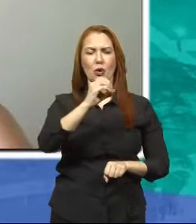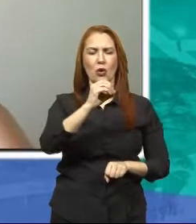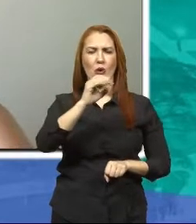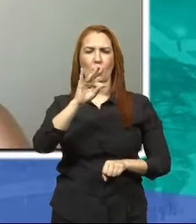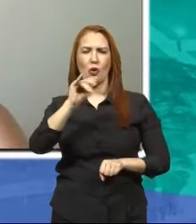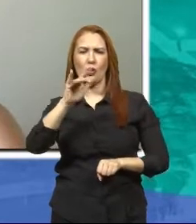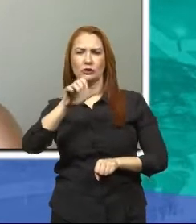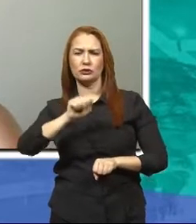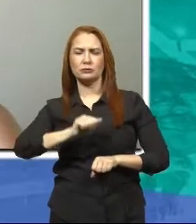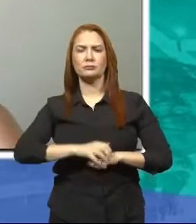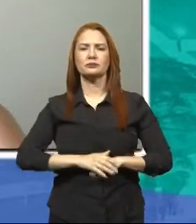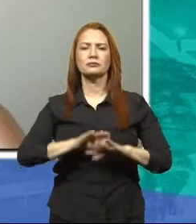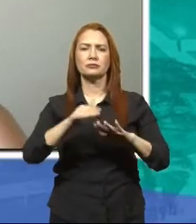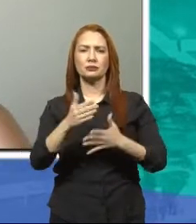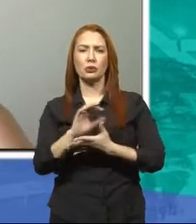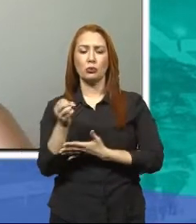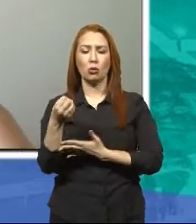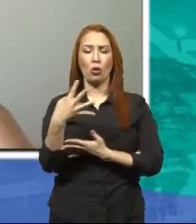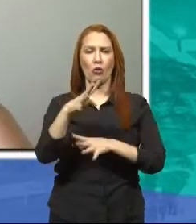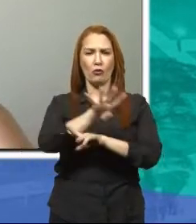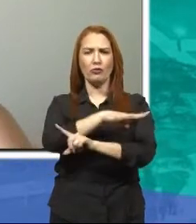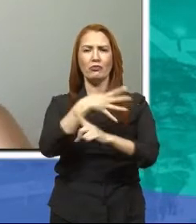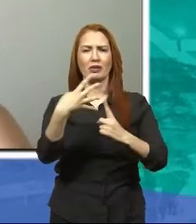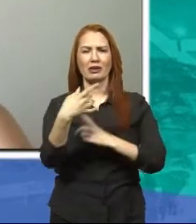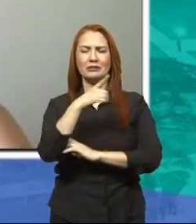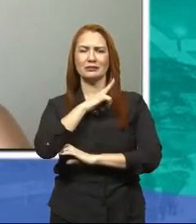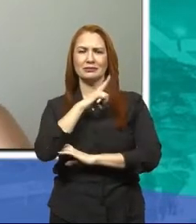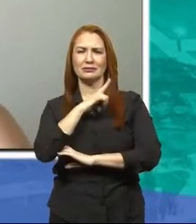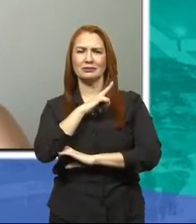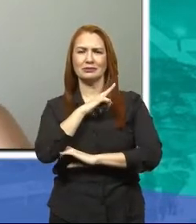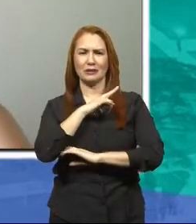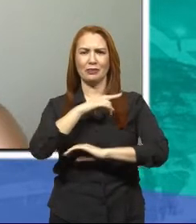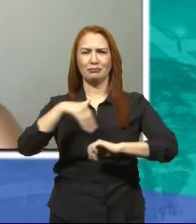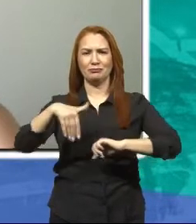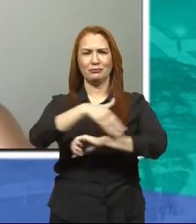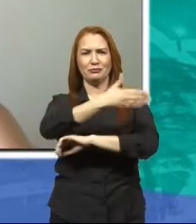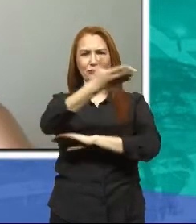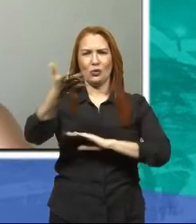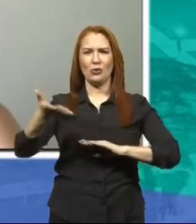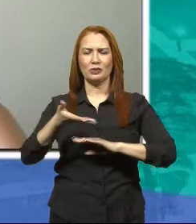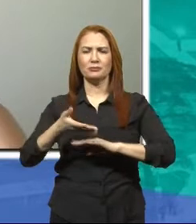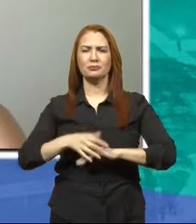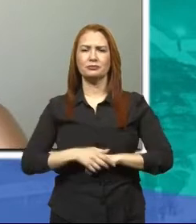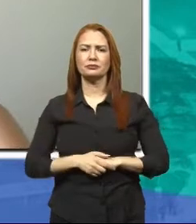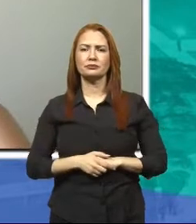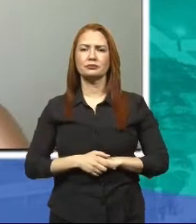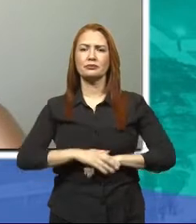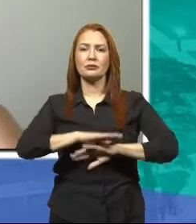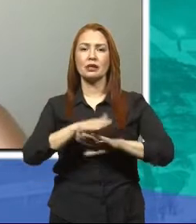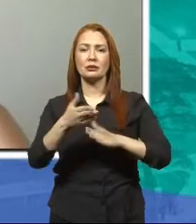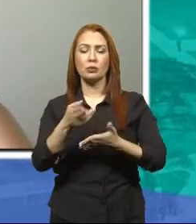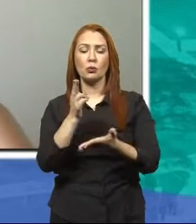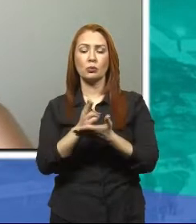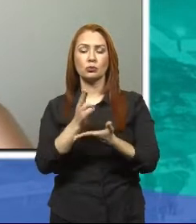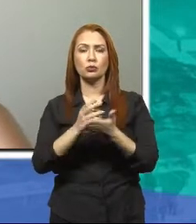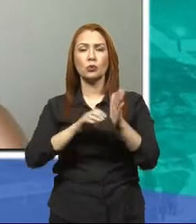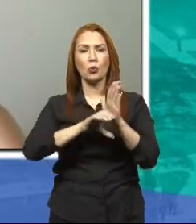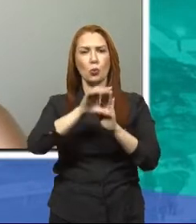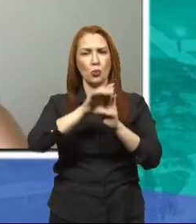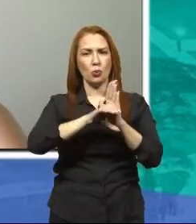né, dessa nova rede, esse novo core aí, né, que segue conceitos que